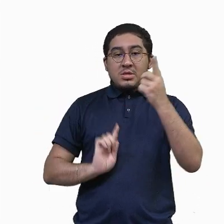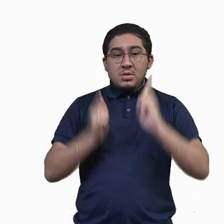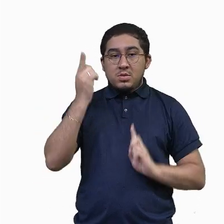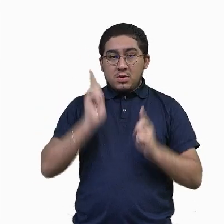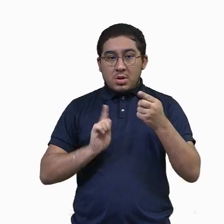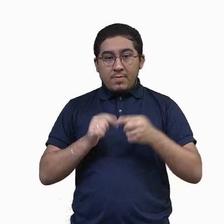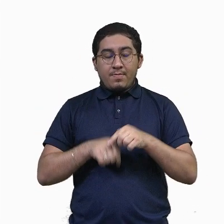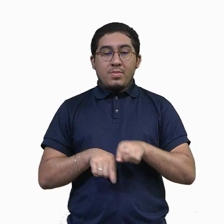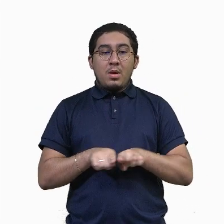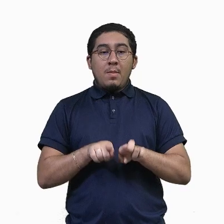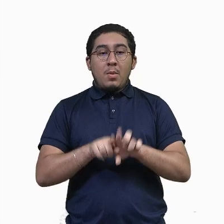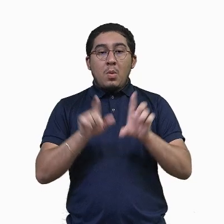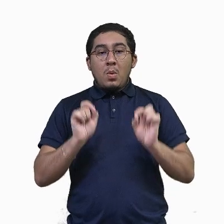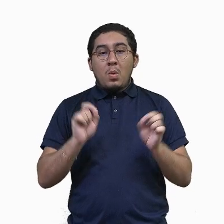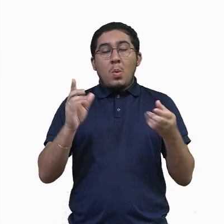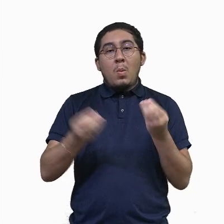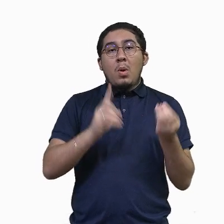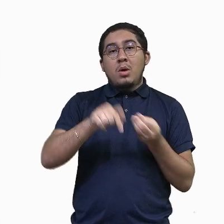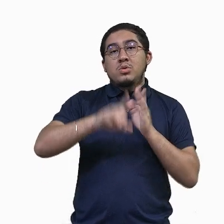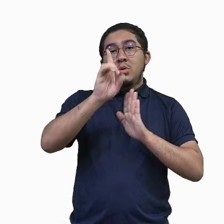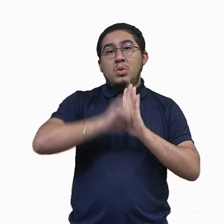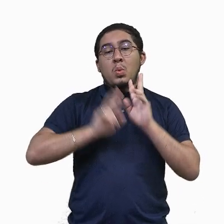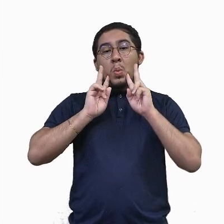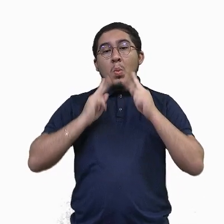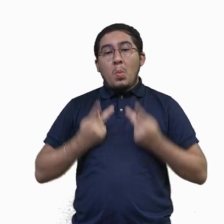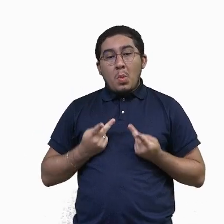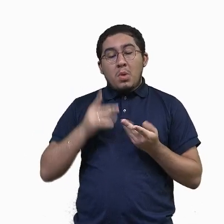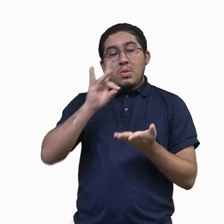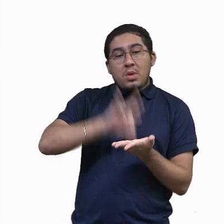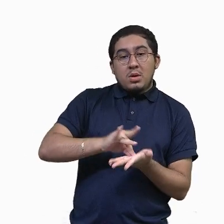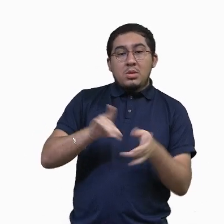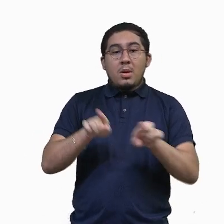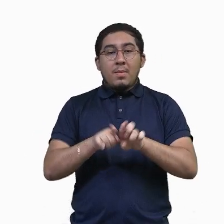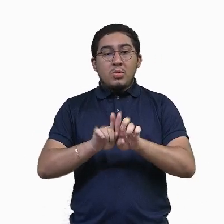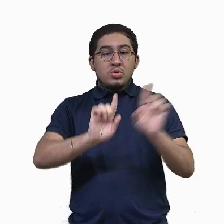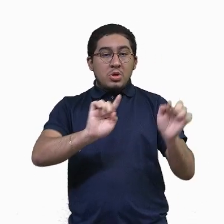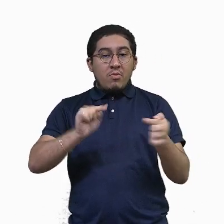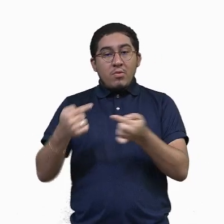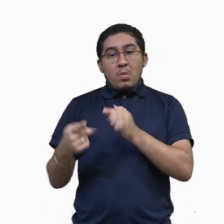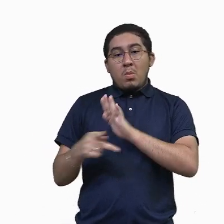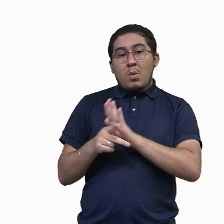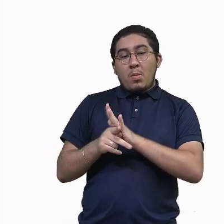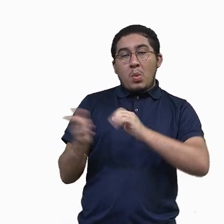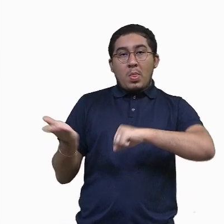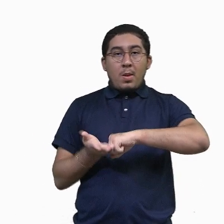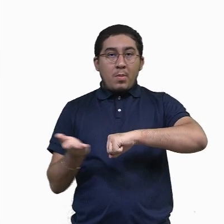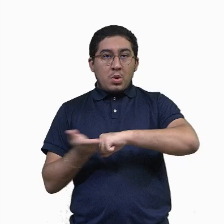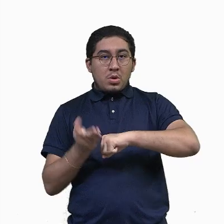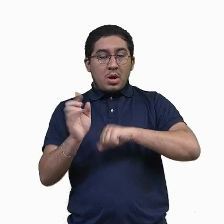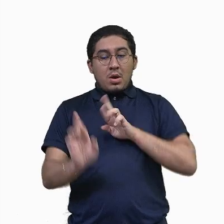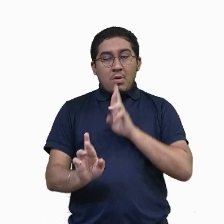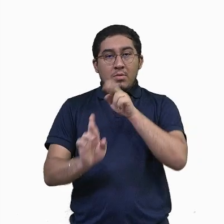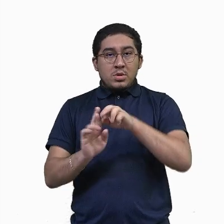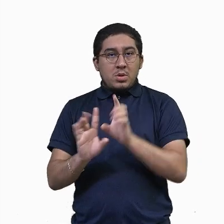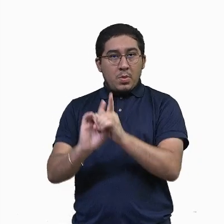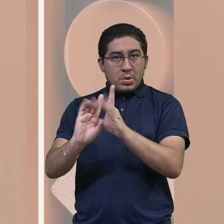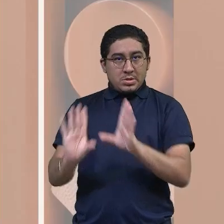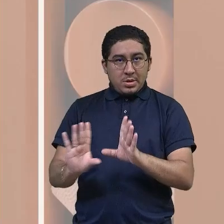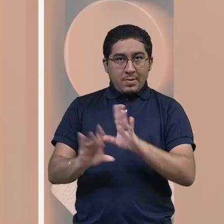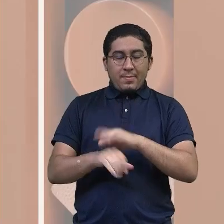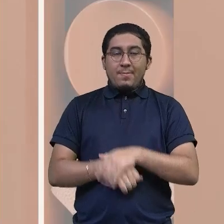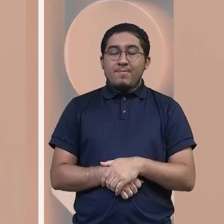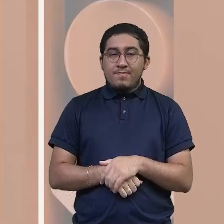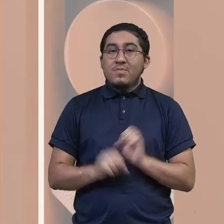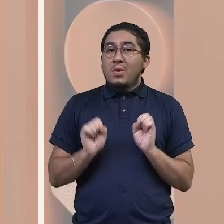E a consolidação dos direitos humanos e os desafios contemporâneos para a democracia.